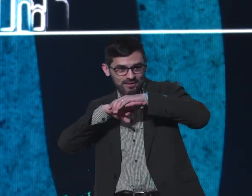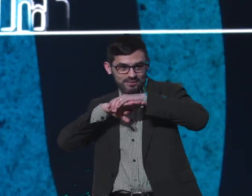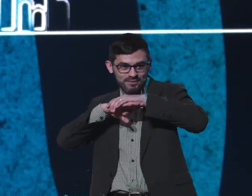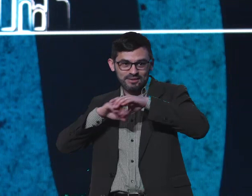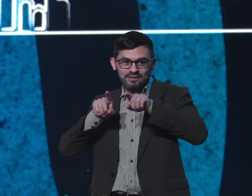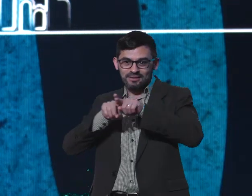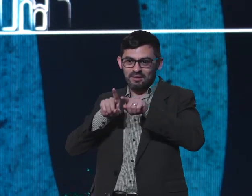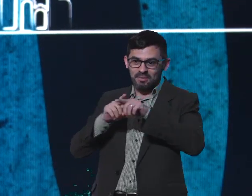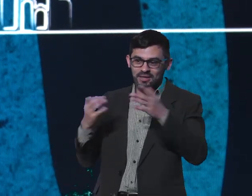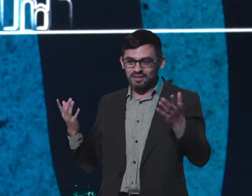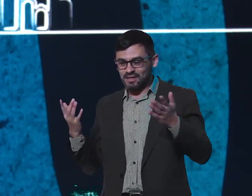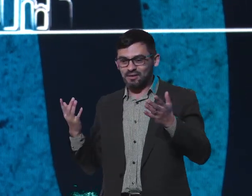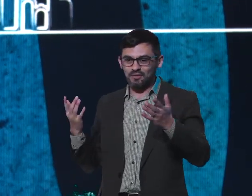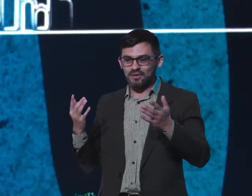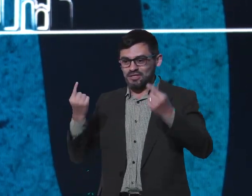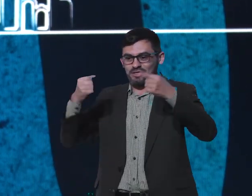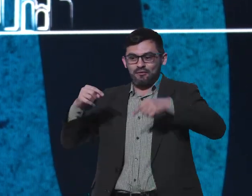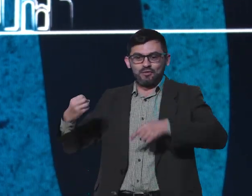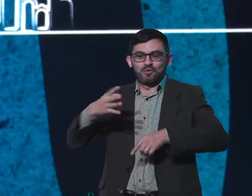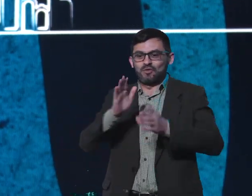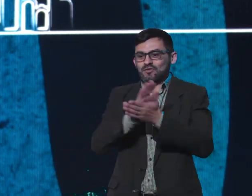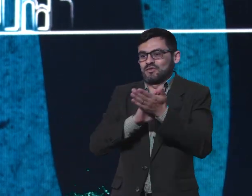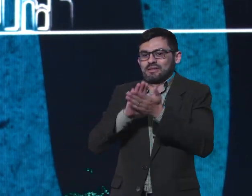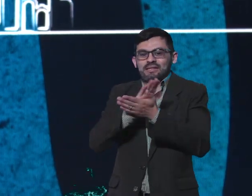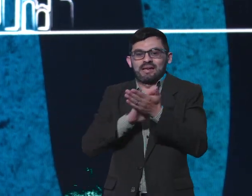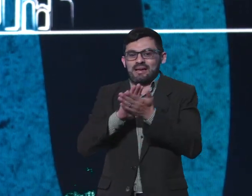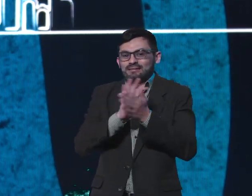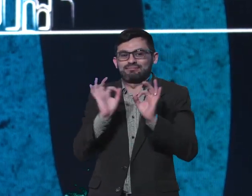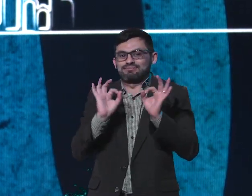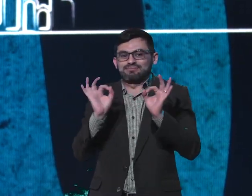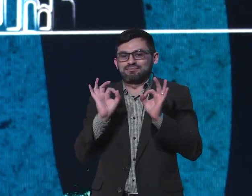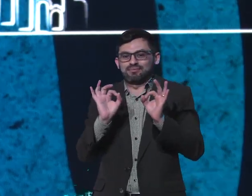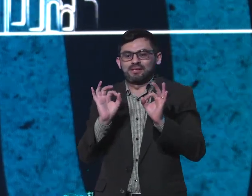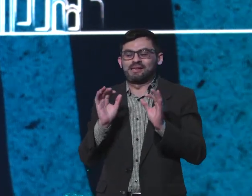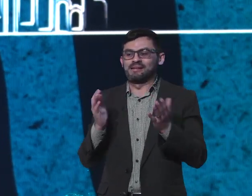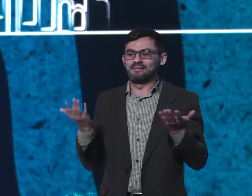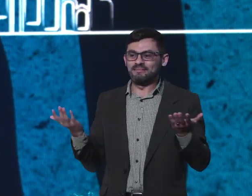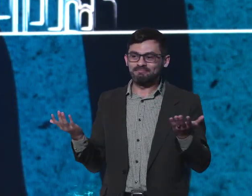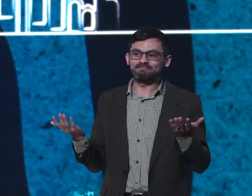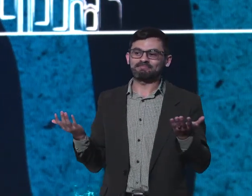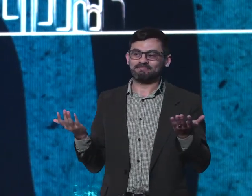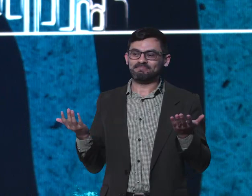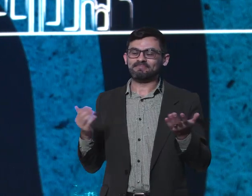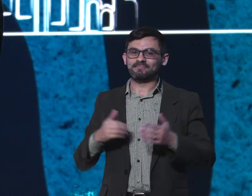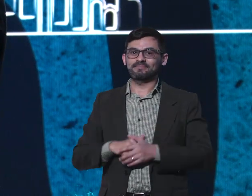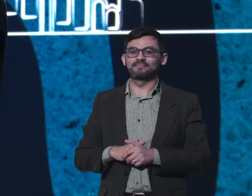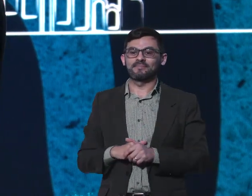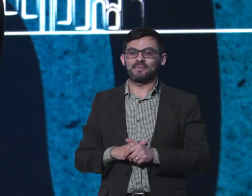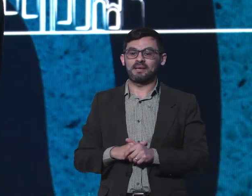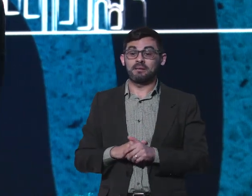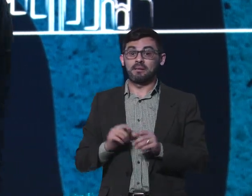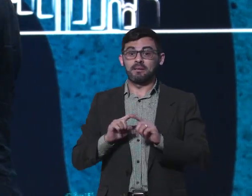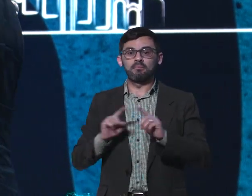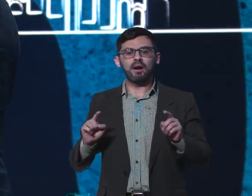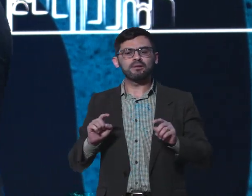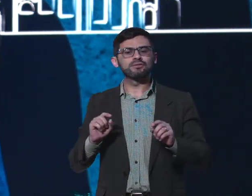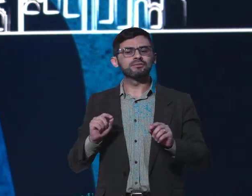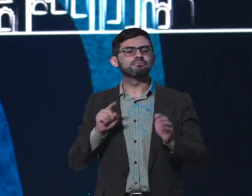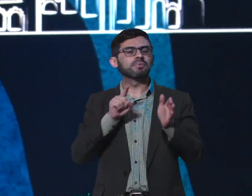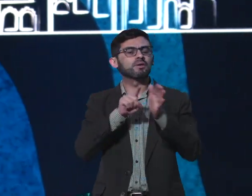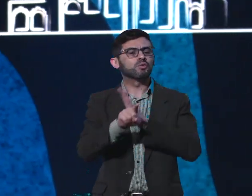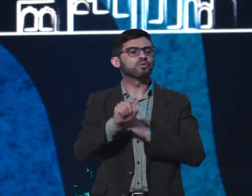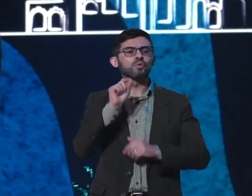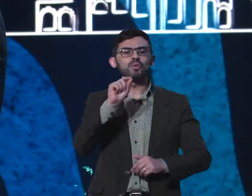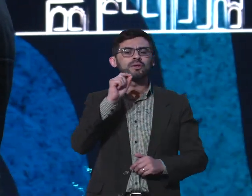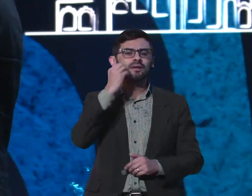me propunha desafios tão grandes quanto aquele. Mas quais são as experiências